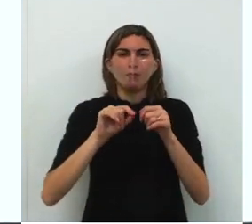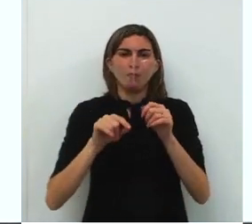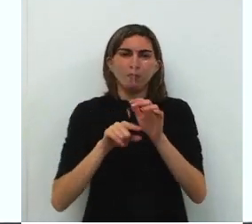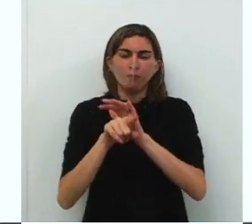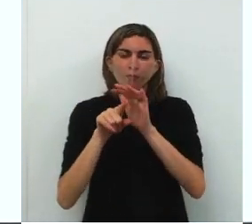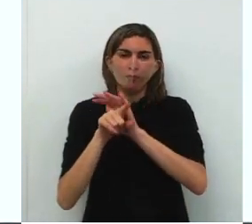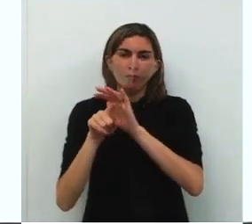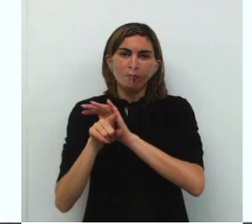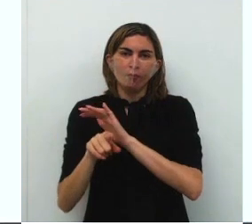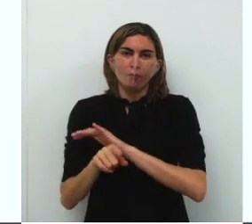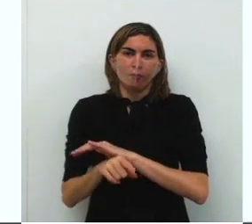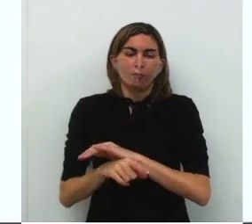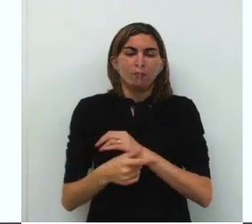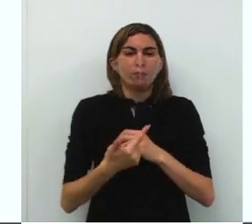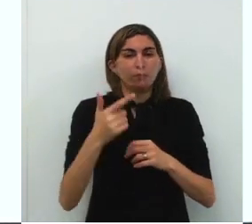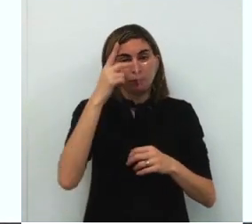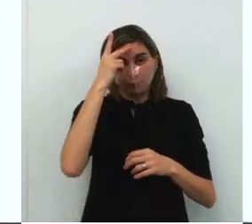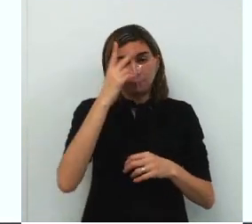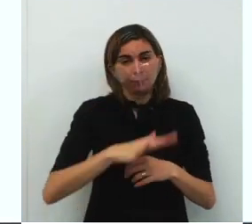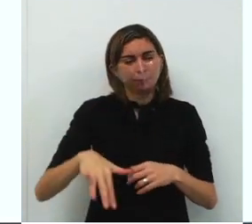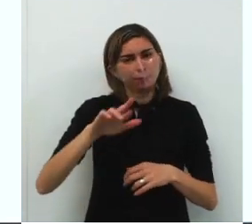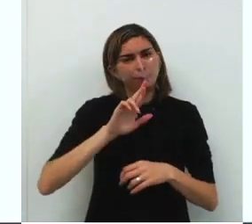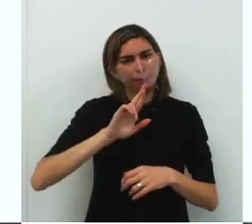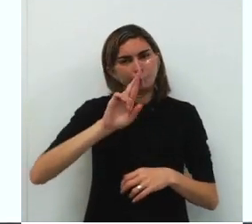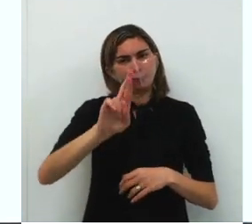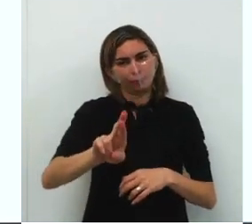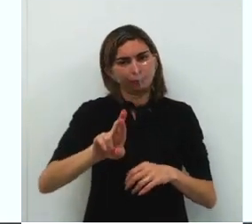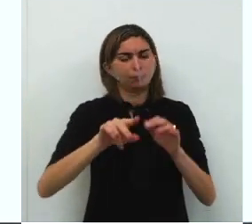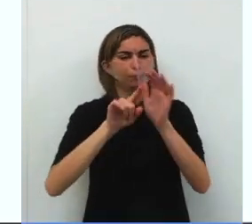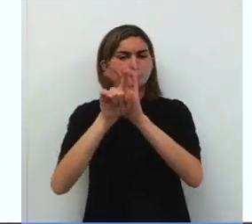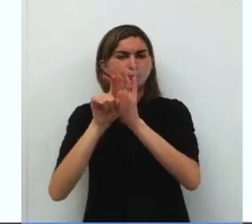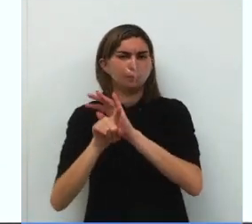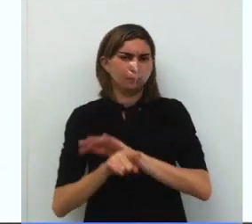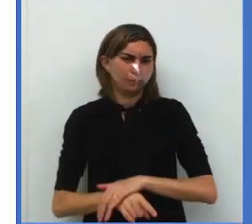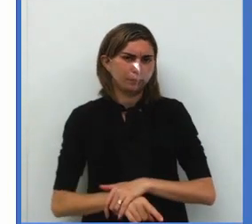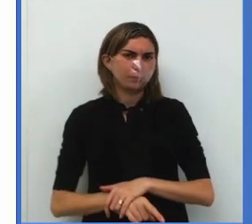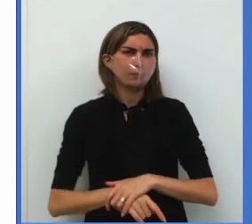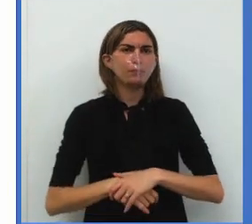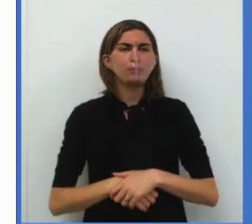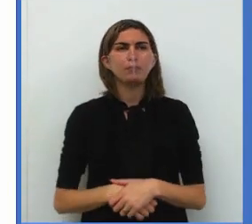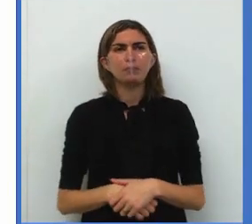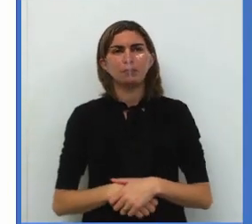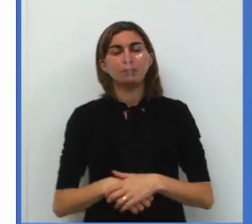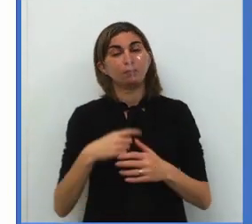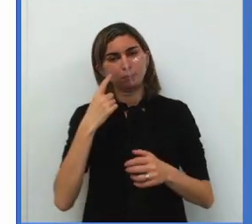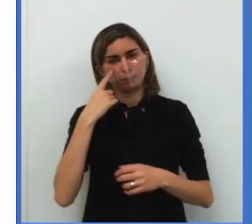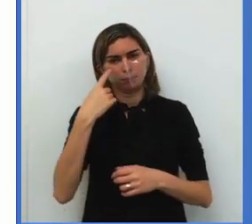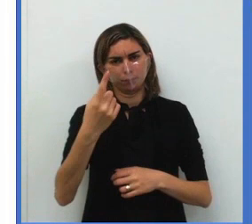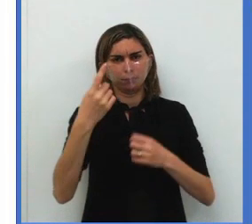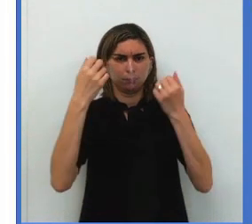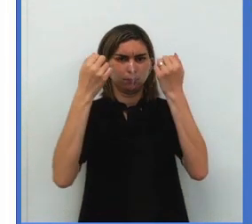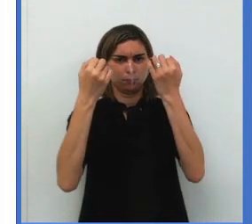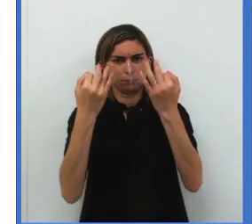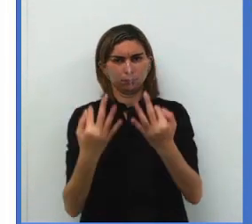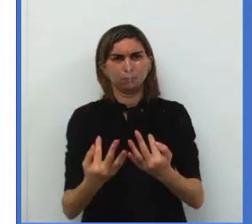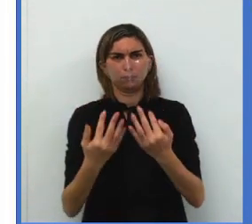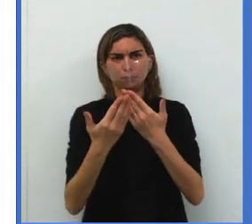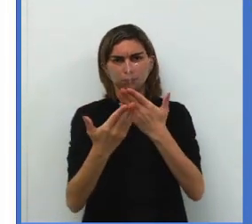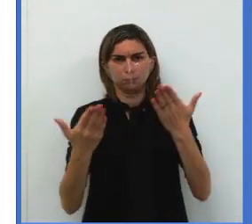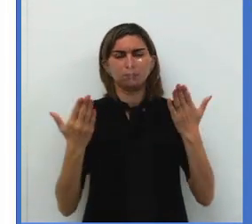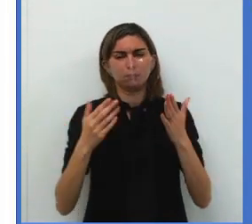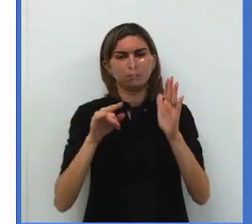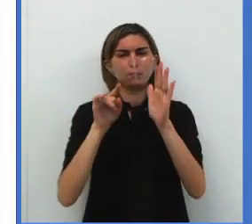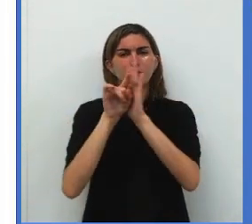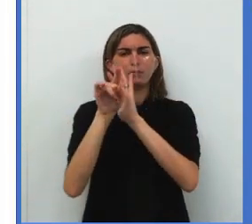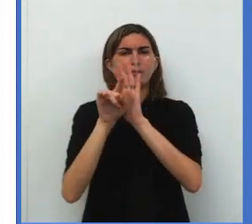as perguntas e uma outra pessoa que estará respondendo essas perguntas. Olha, a definição vai ser essa